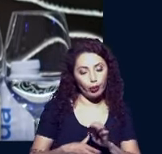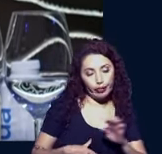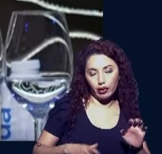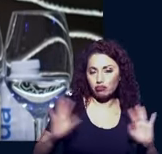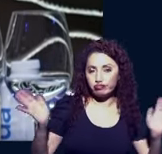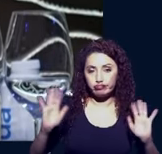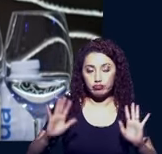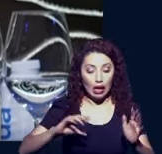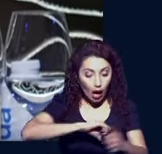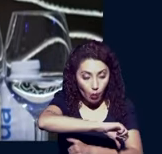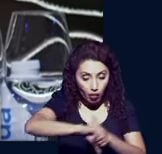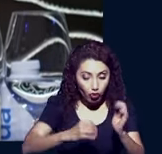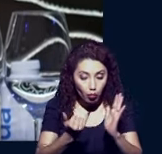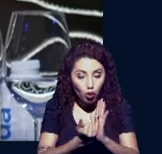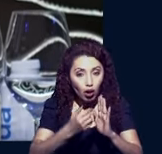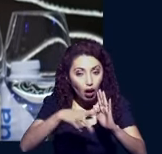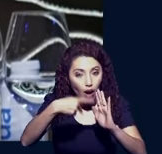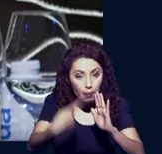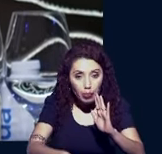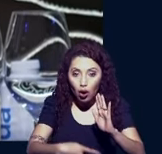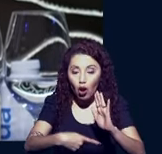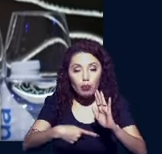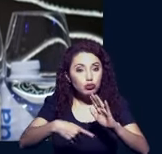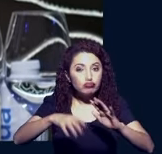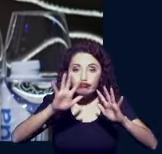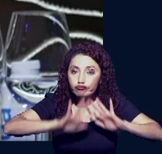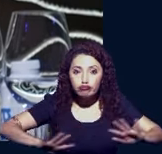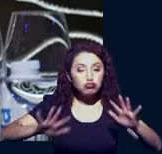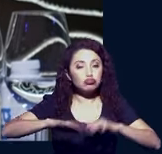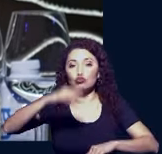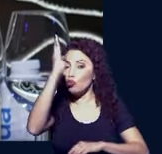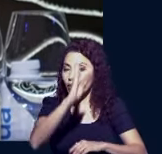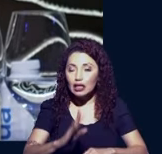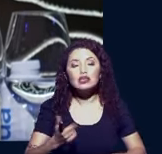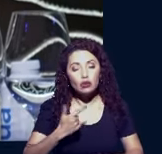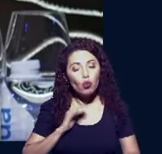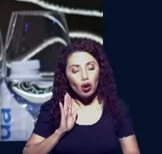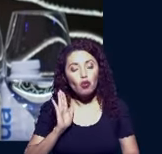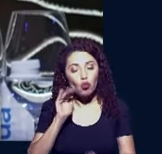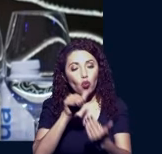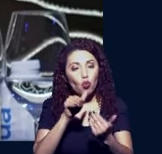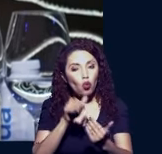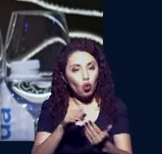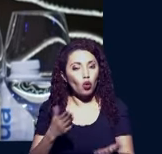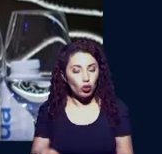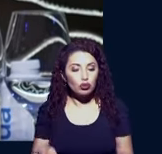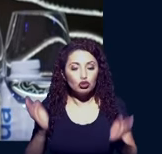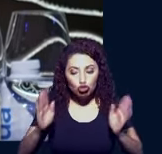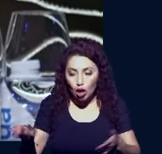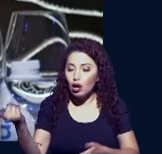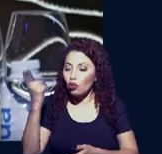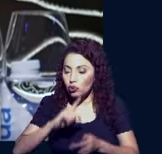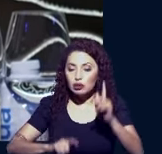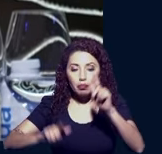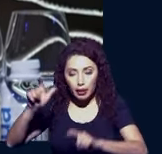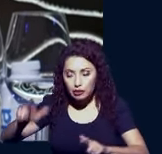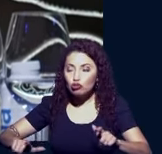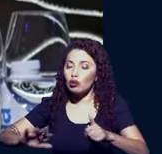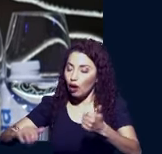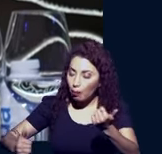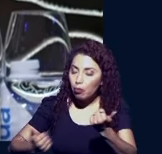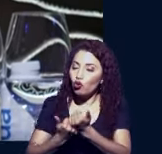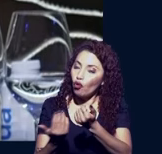Brasil precisa de uma reforma tributária eu fui favorável a ela é conseguir votos importantes para que a gente